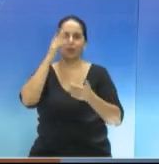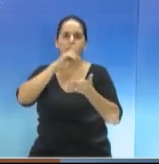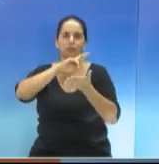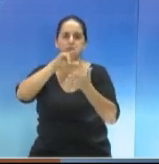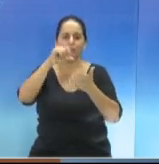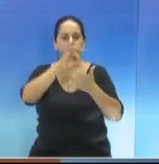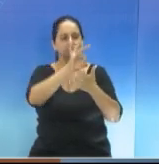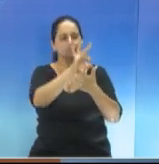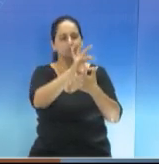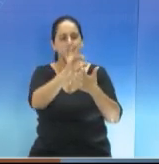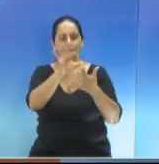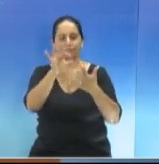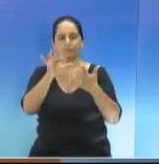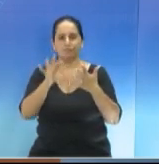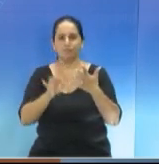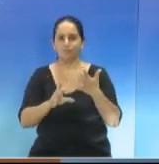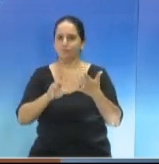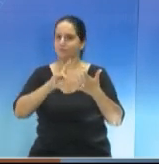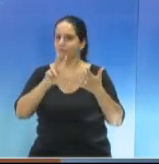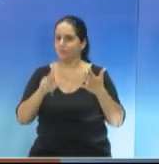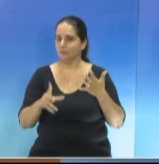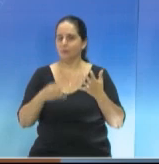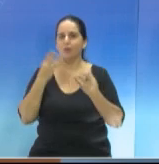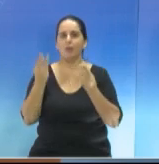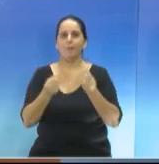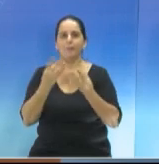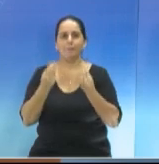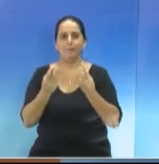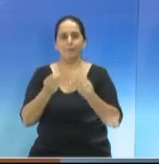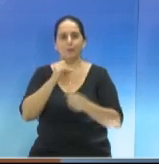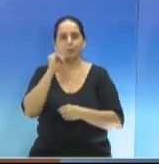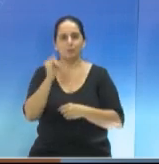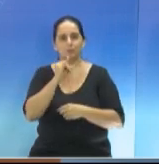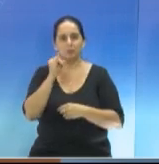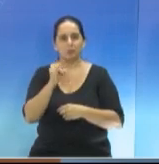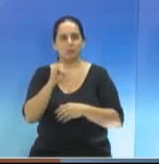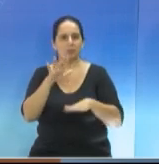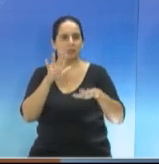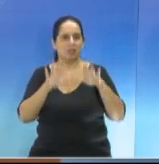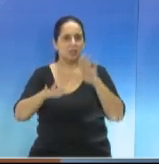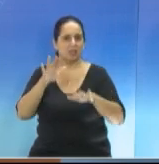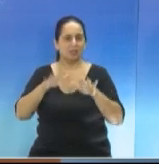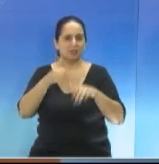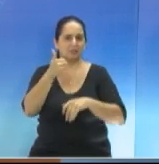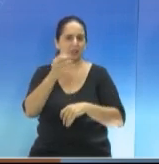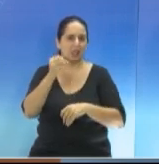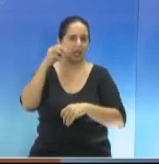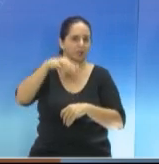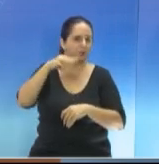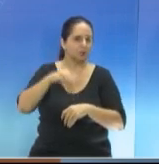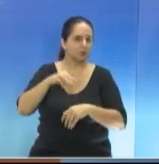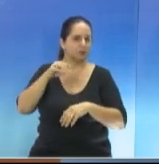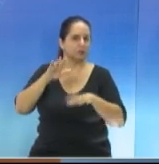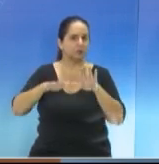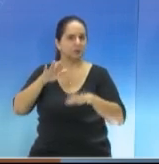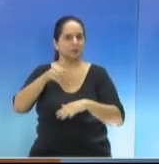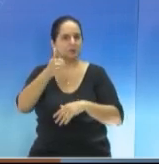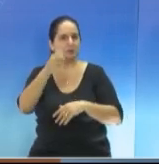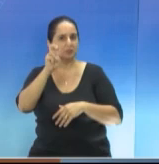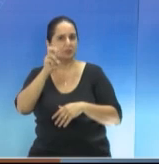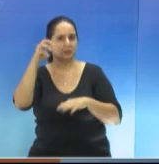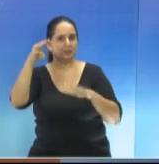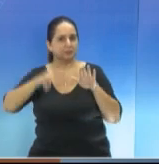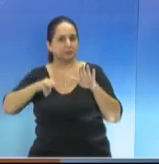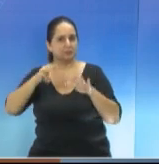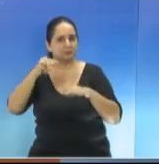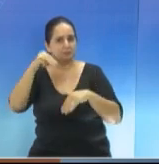saber diferenciar isso. Então, temos vários podcasts que são super bacanas, de 10, 15 minutos, que vai fortalecer, então, o